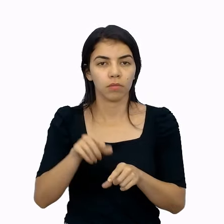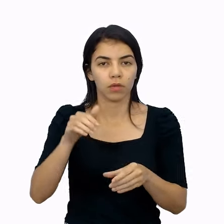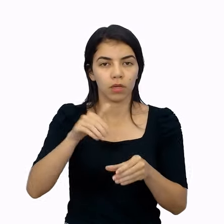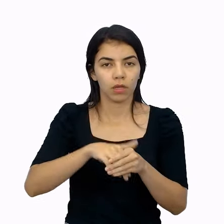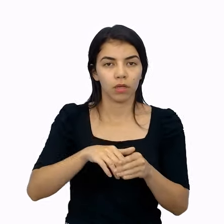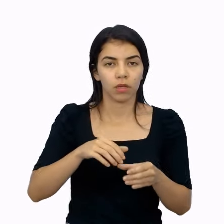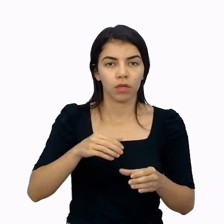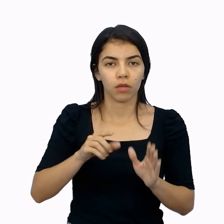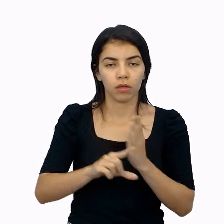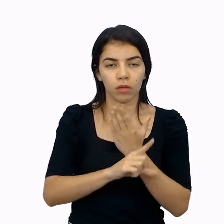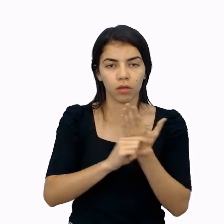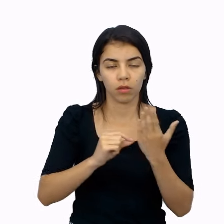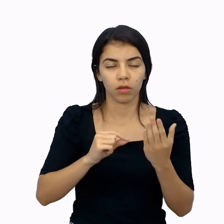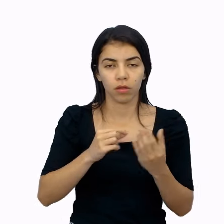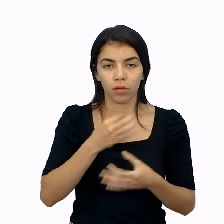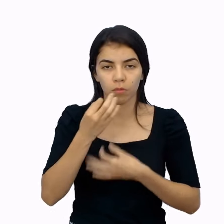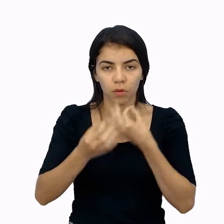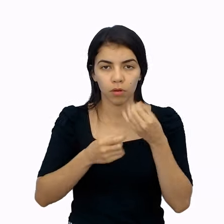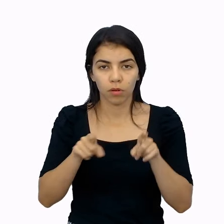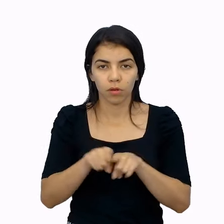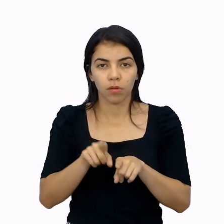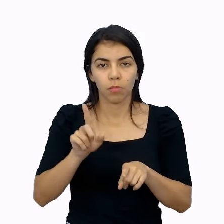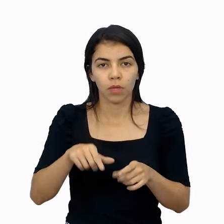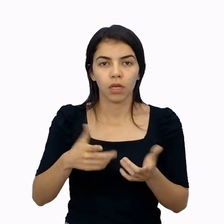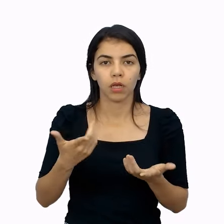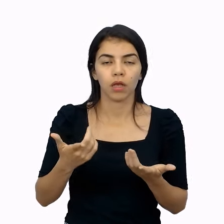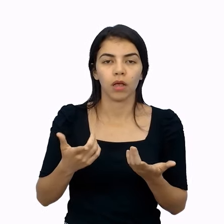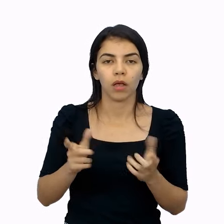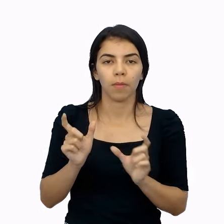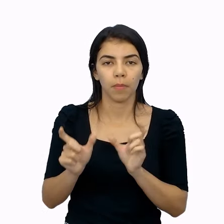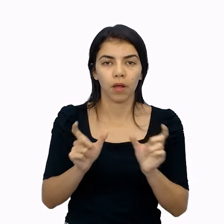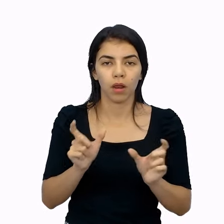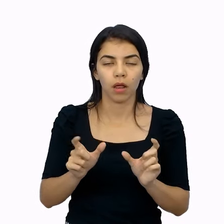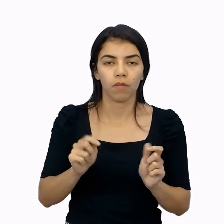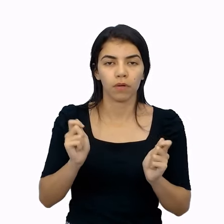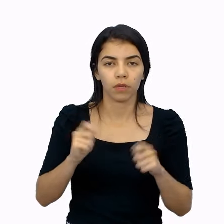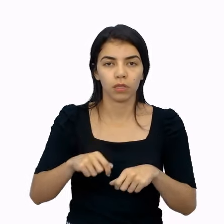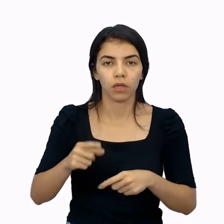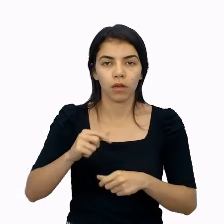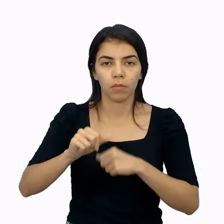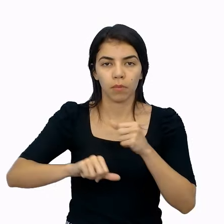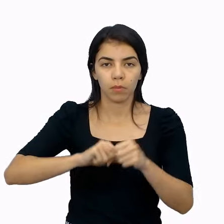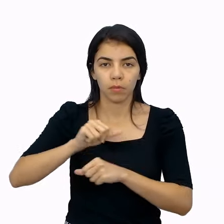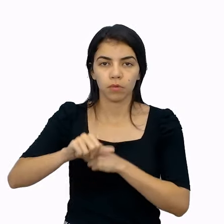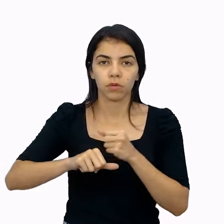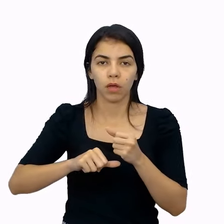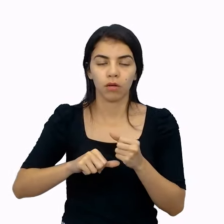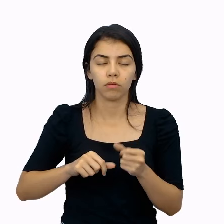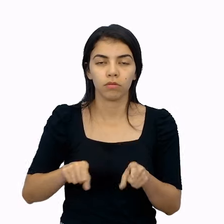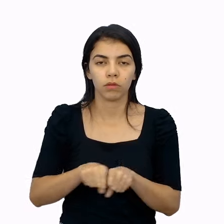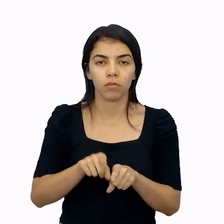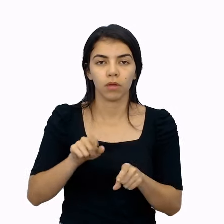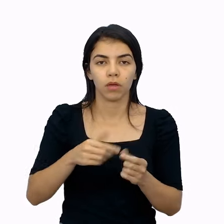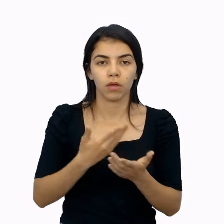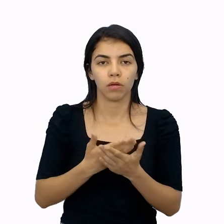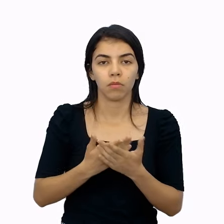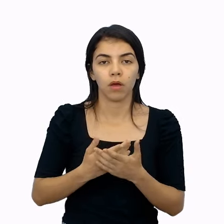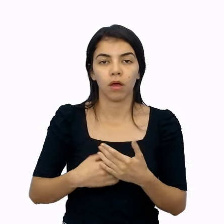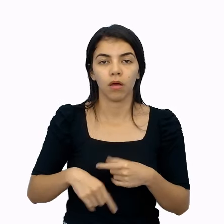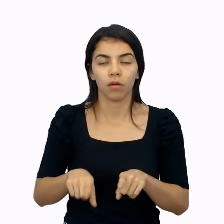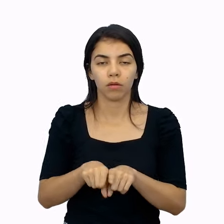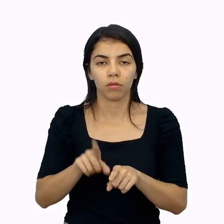artigo de opinião como ferramentas de convencimento e adesão dos leitores. Então, é uma aula bastante que